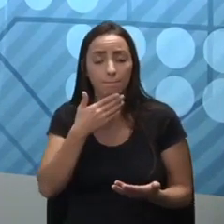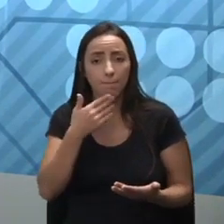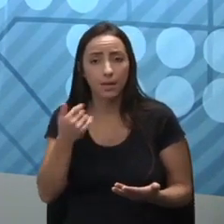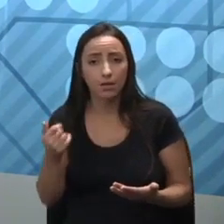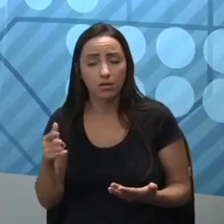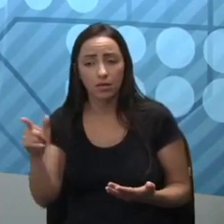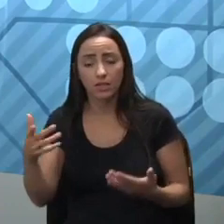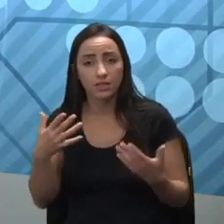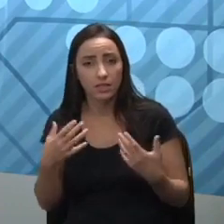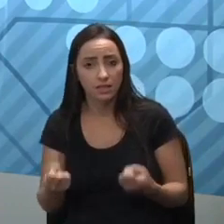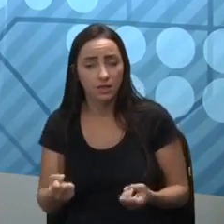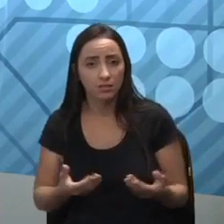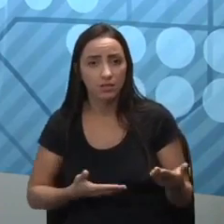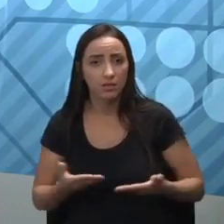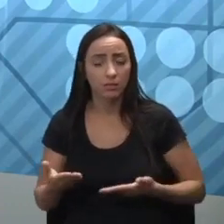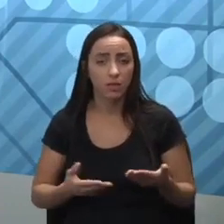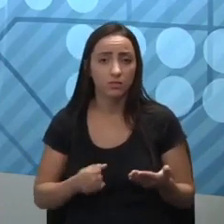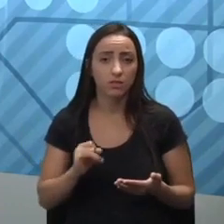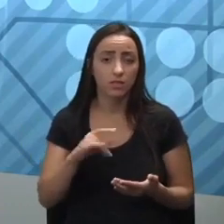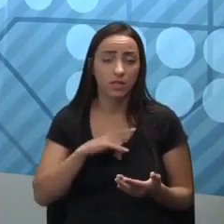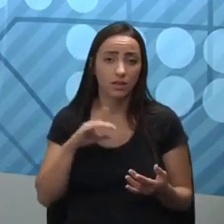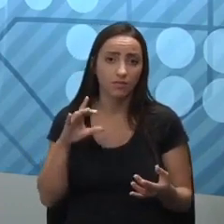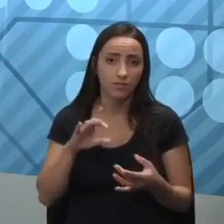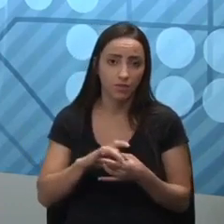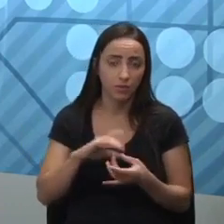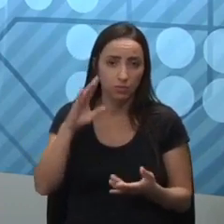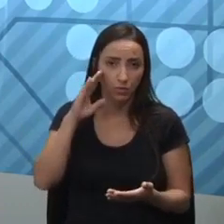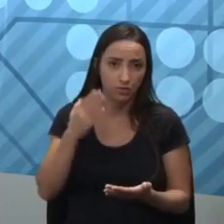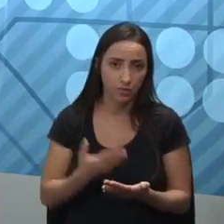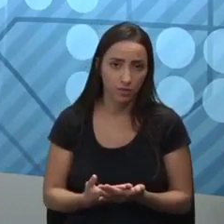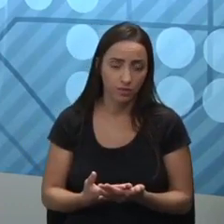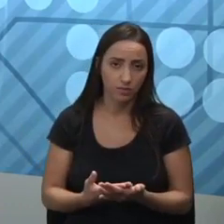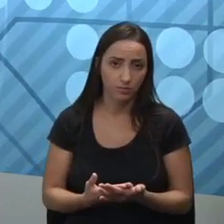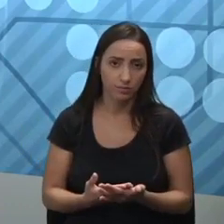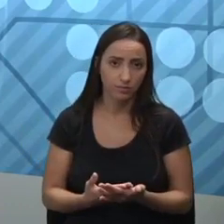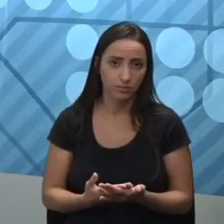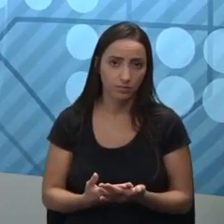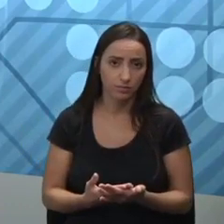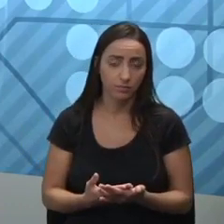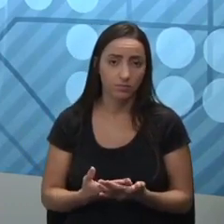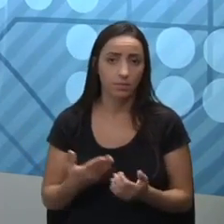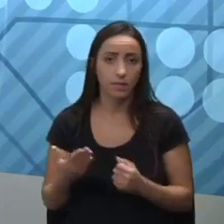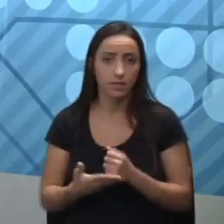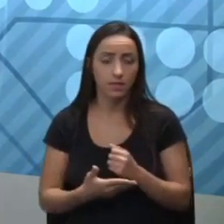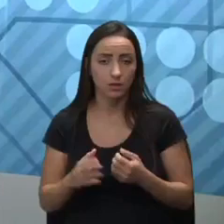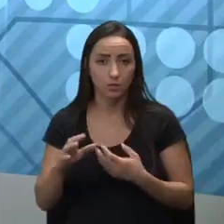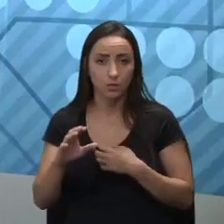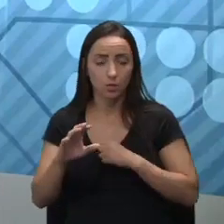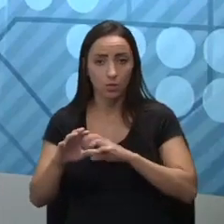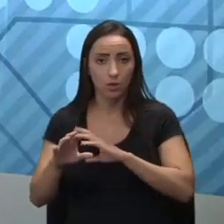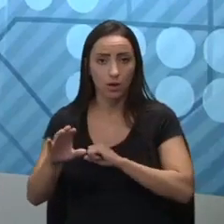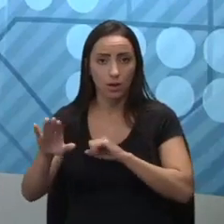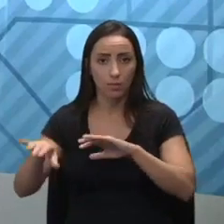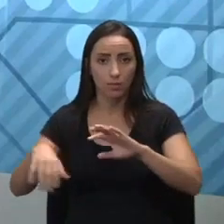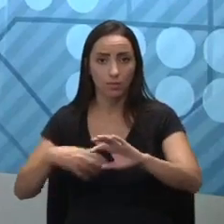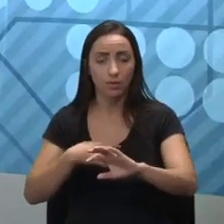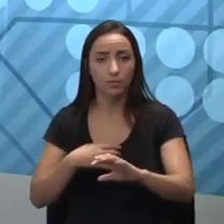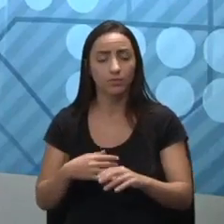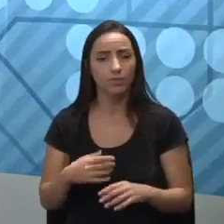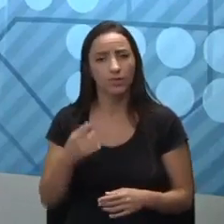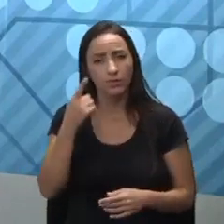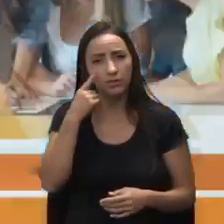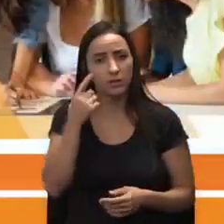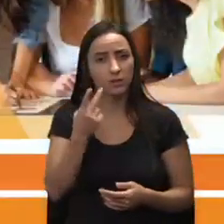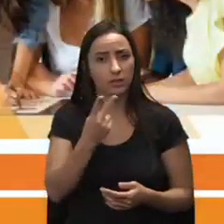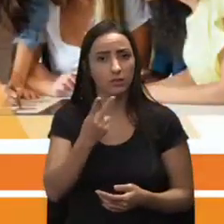é muito maior quando tem esse vínculo aí de confiança baseado no afeto. Bom, vamos para a nossa segunda